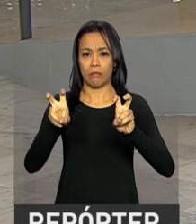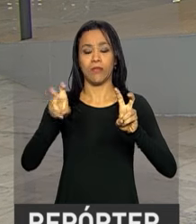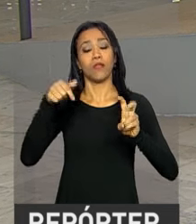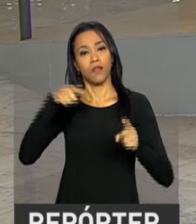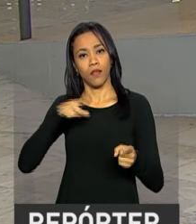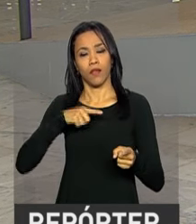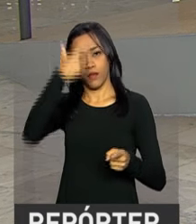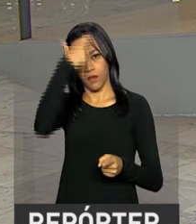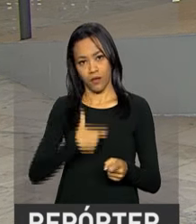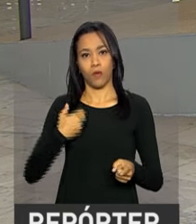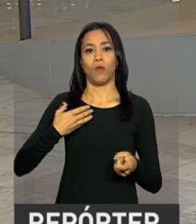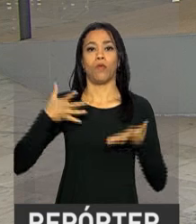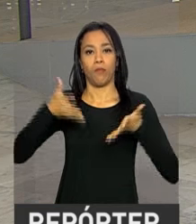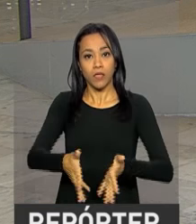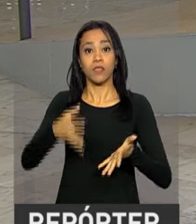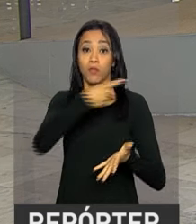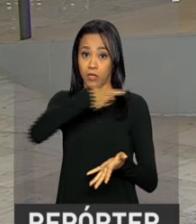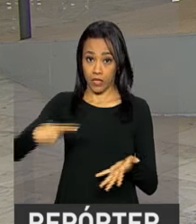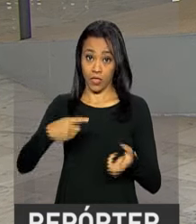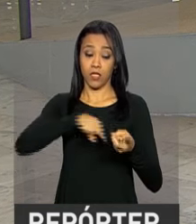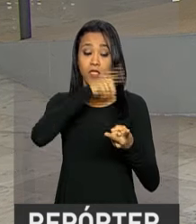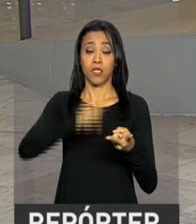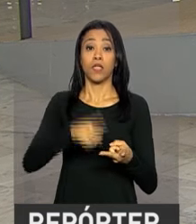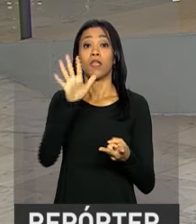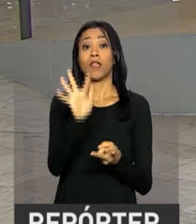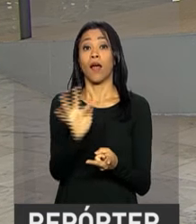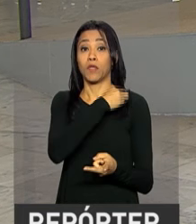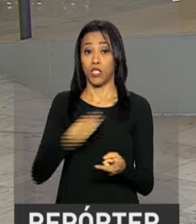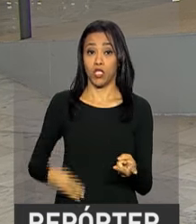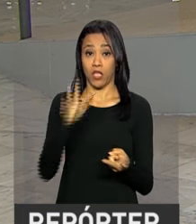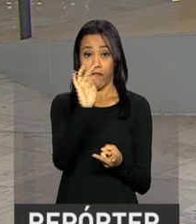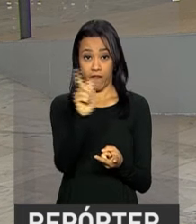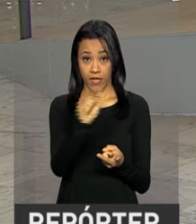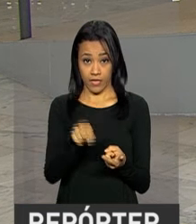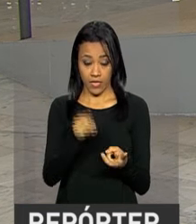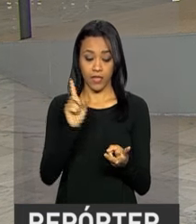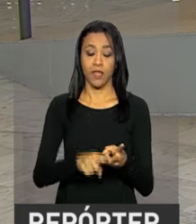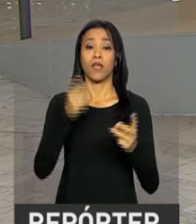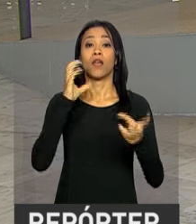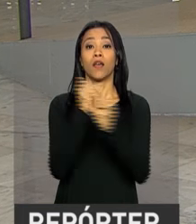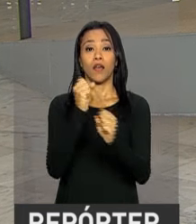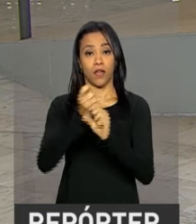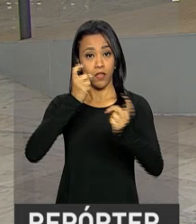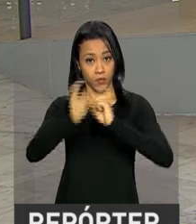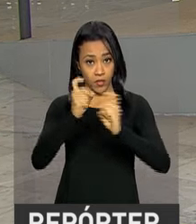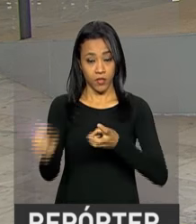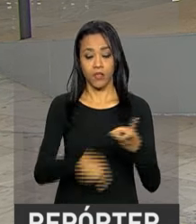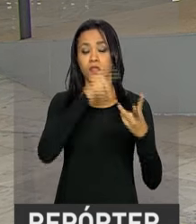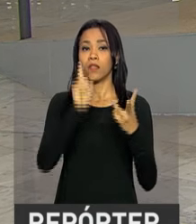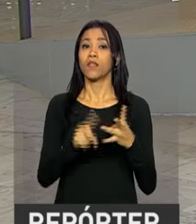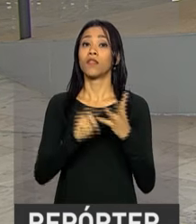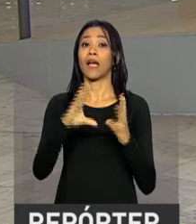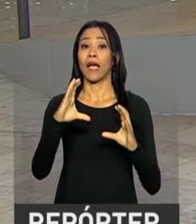do presidente em exercício Os ministros da Fazenda Henrique Meirelles do planejamento Diogo Oliveira da casa civil Eliseu